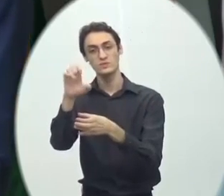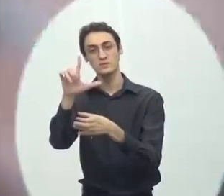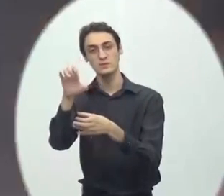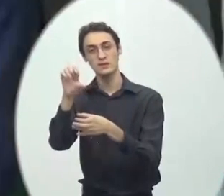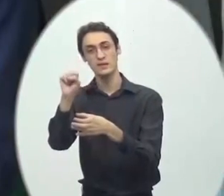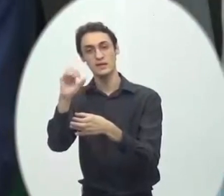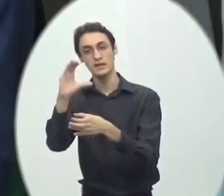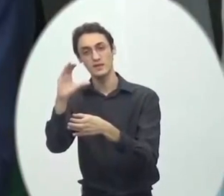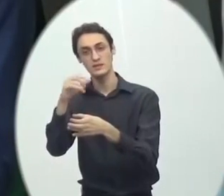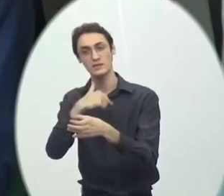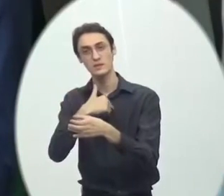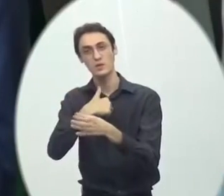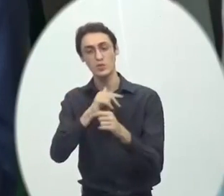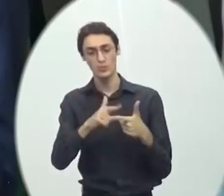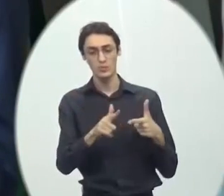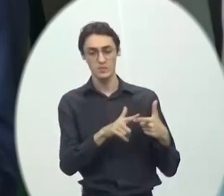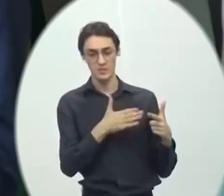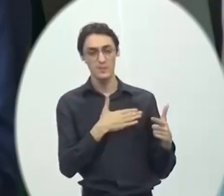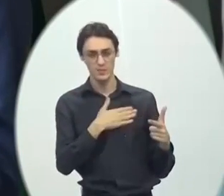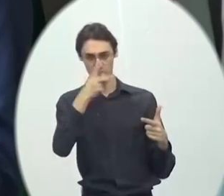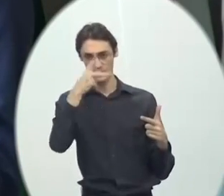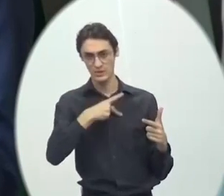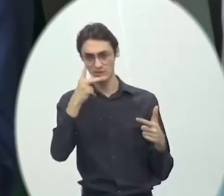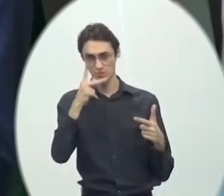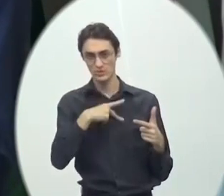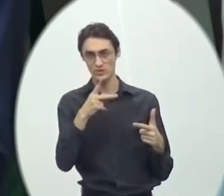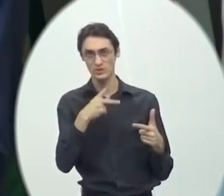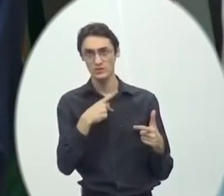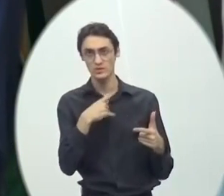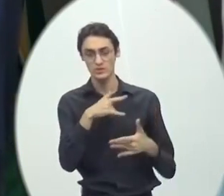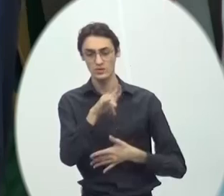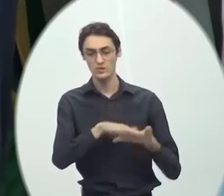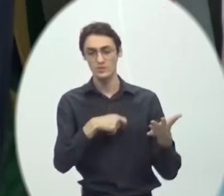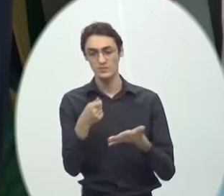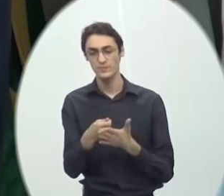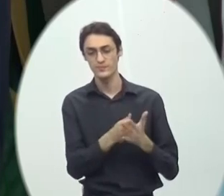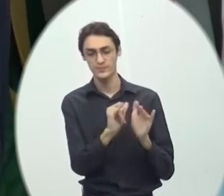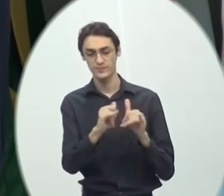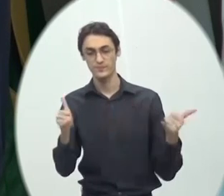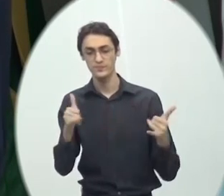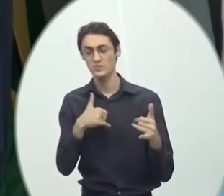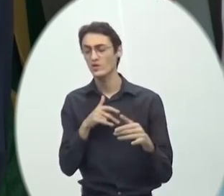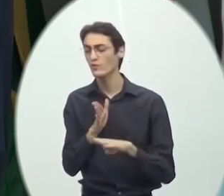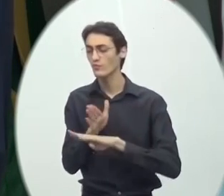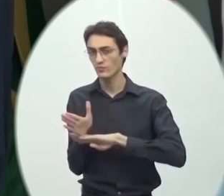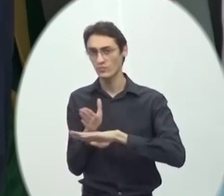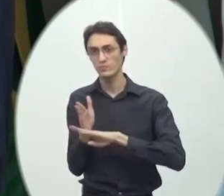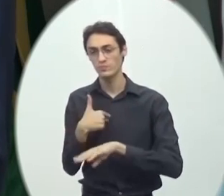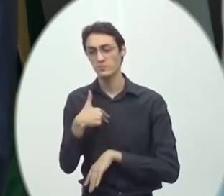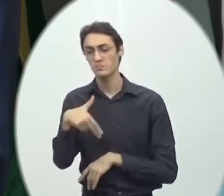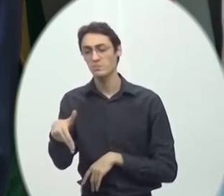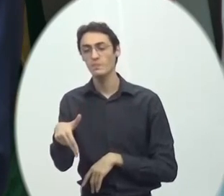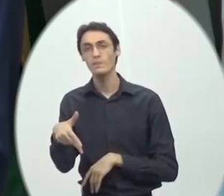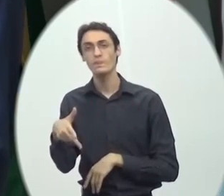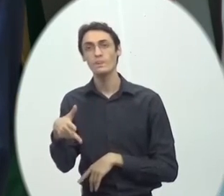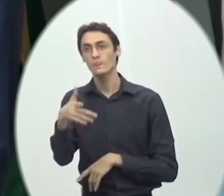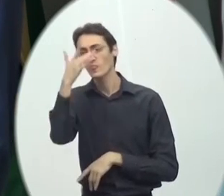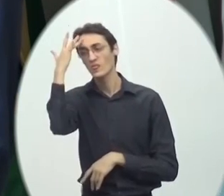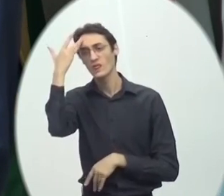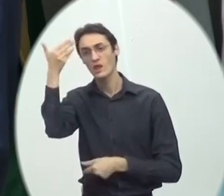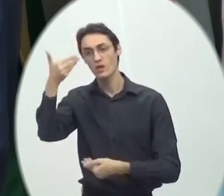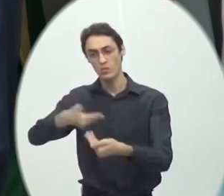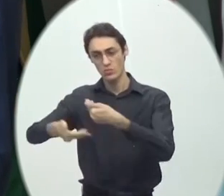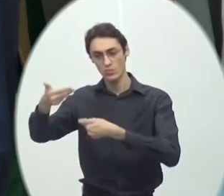uma questão pessoal minha, com relação à Celesc, mas me deparei com um atendimento e